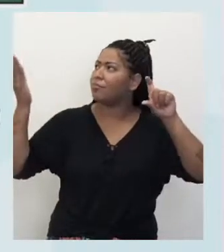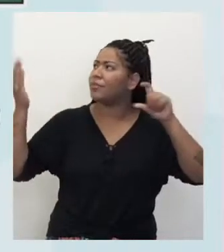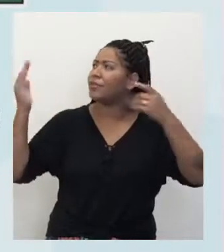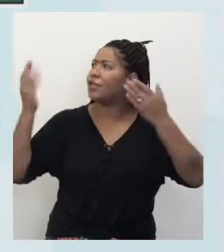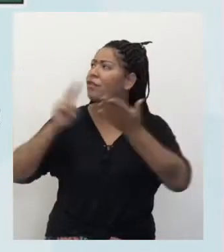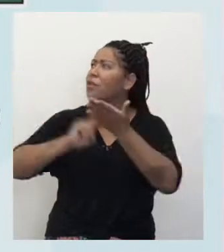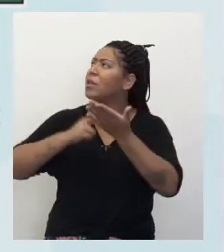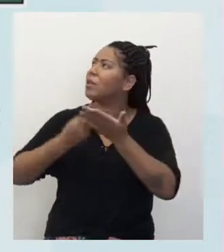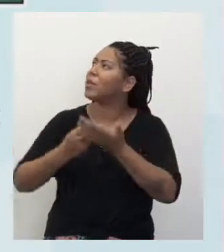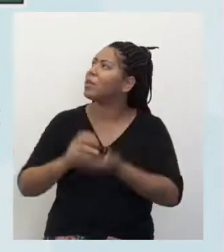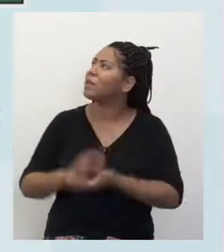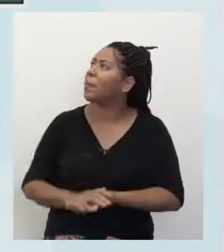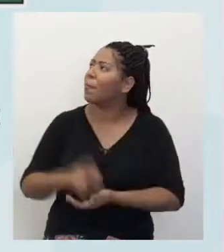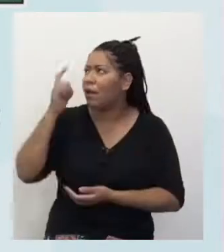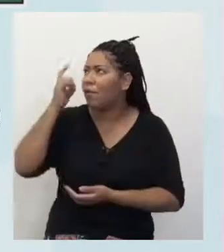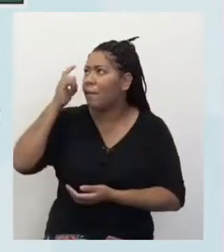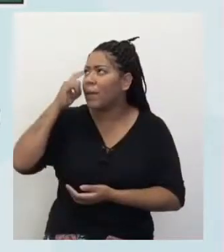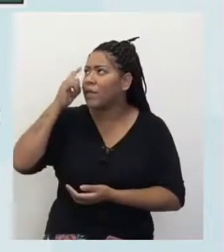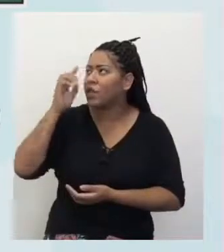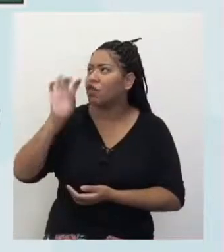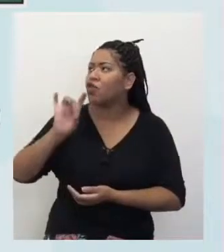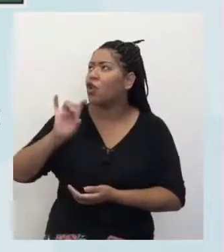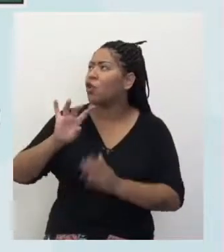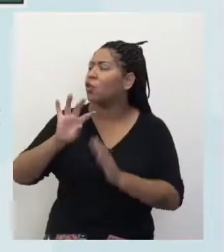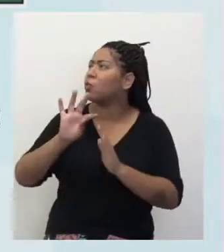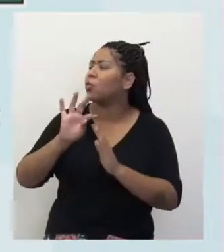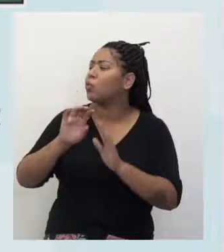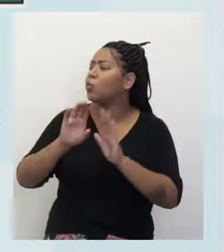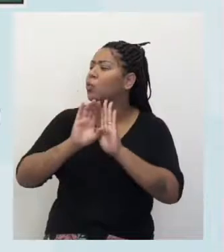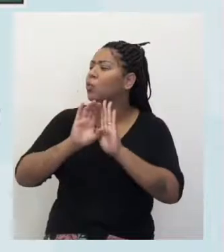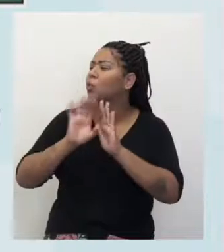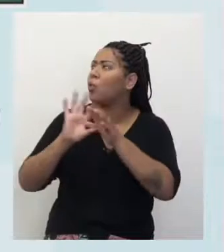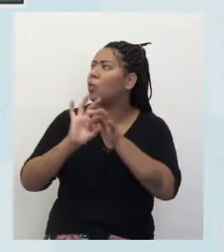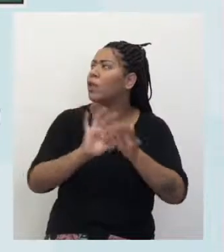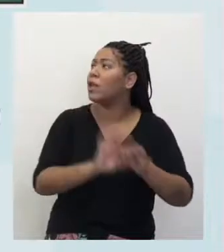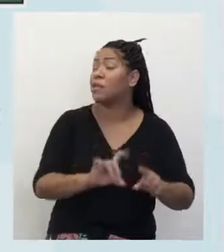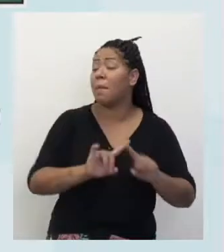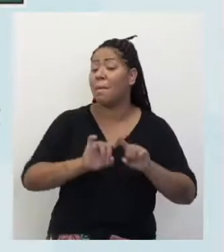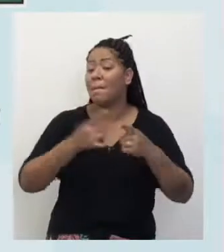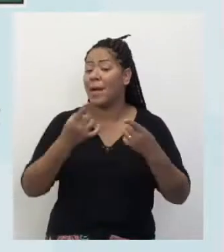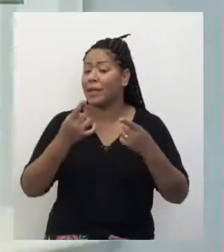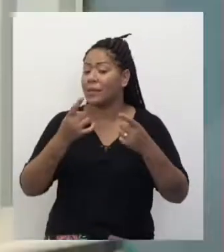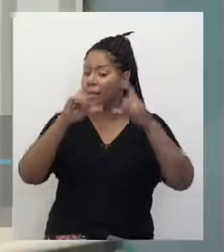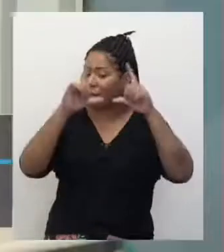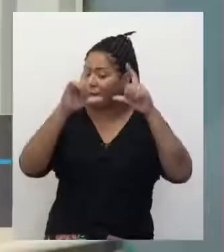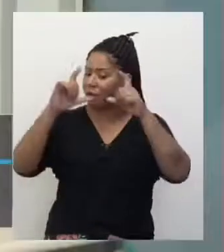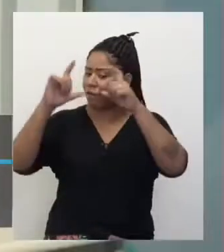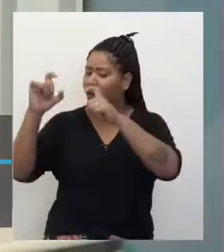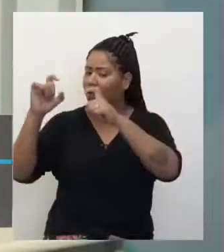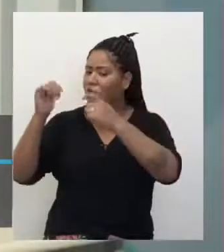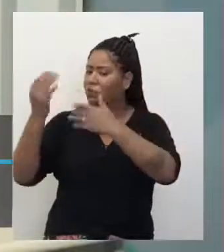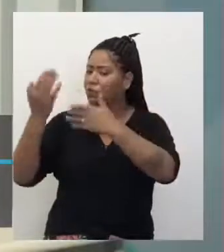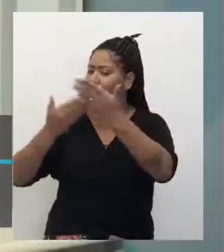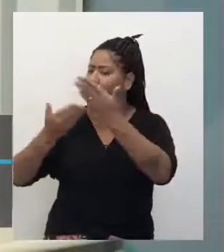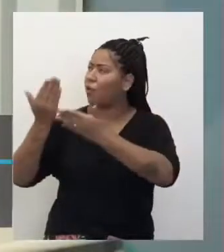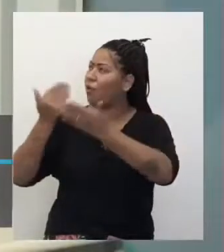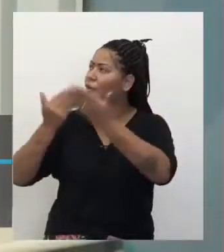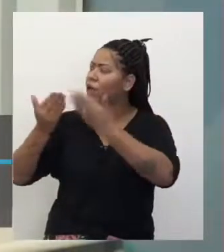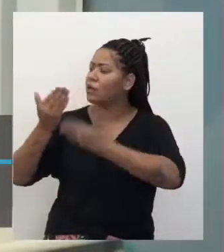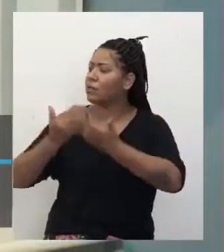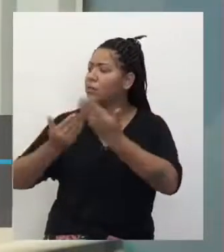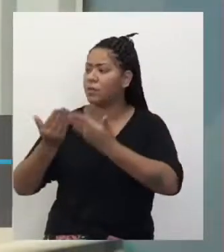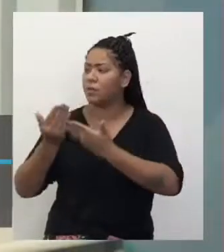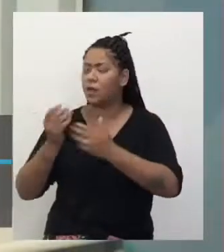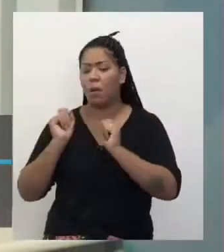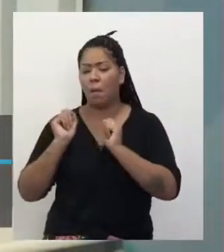interpretação, e nós vamos pensar não só no contexto do que está escrito, mas da imagem, de toda ali a conversa e o momento.